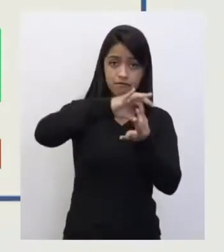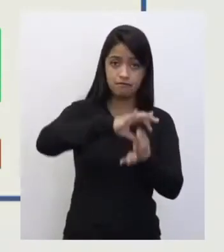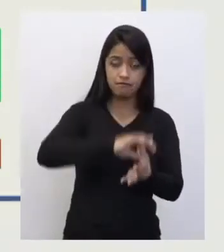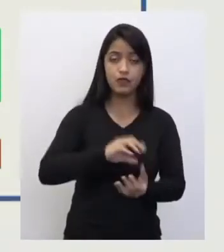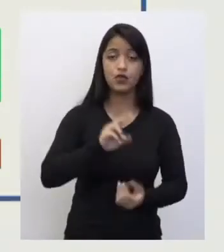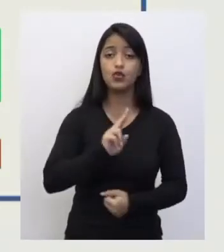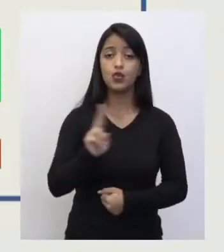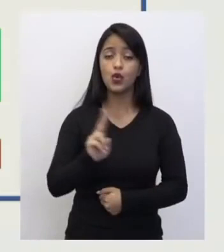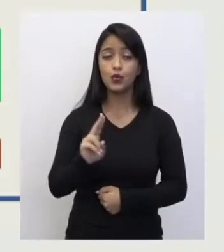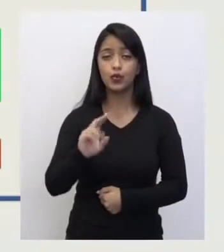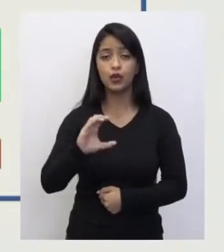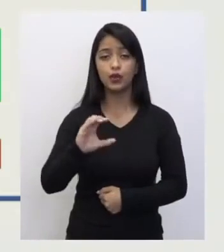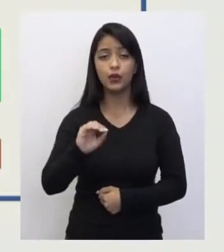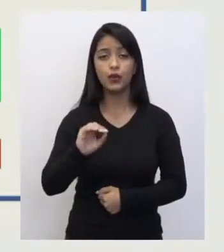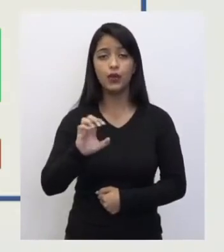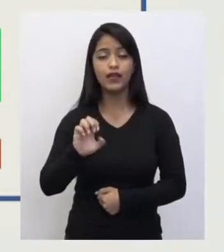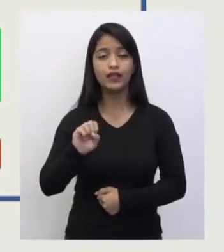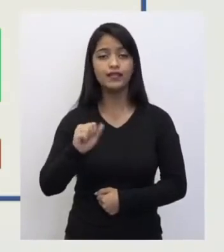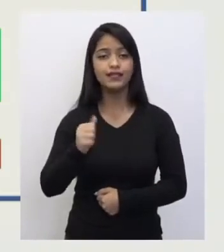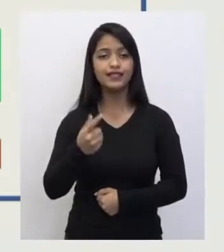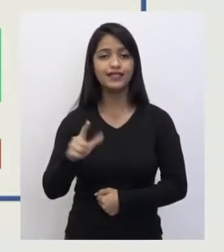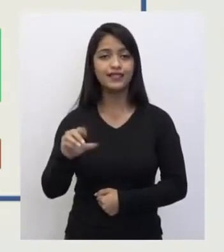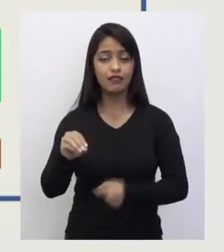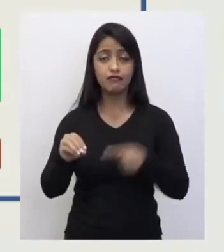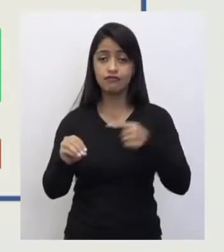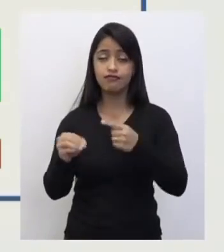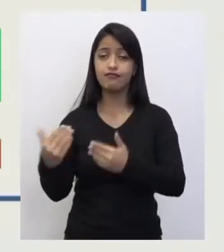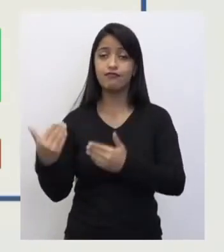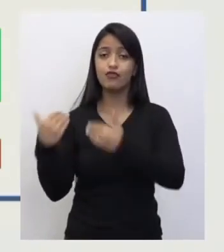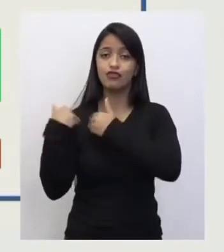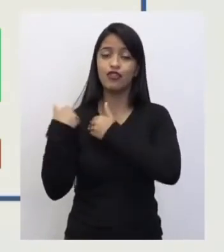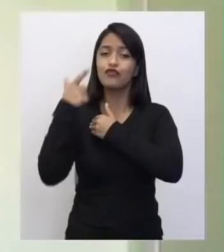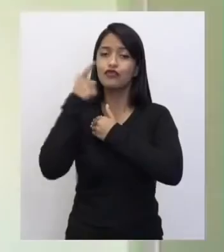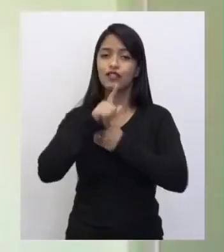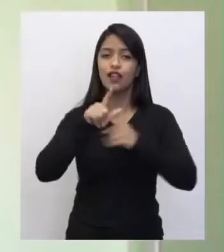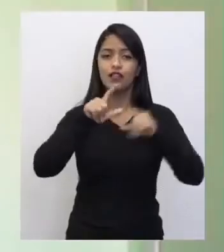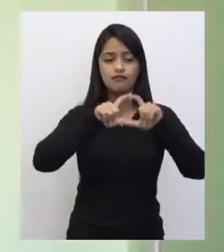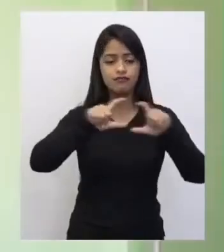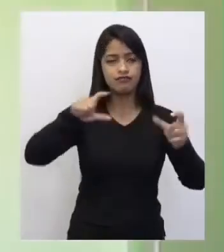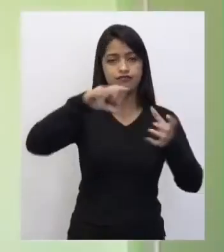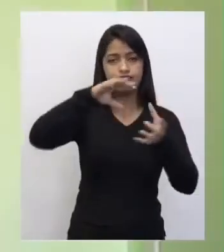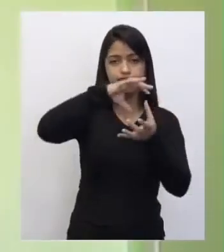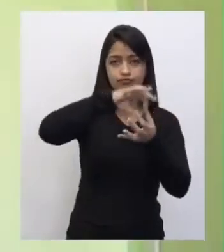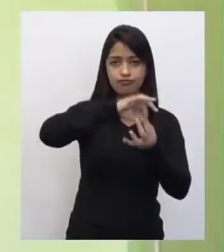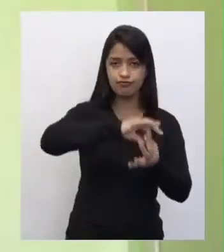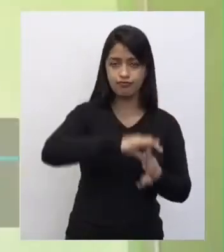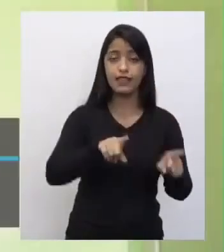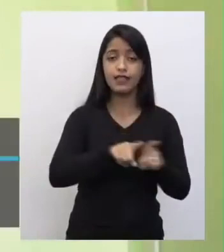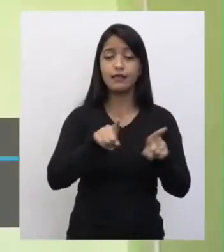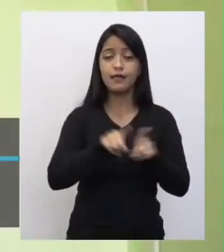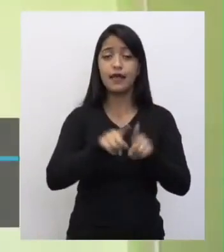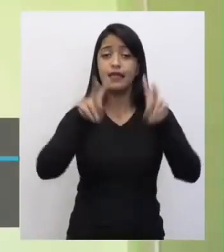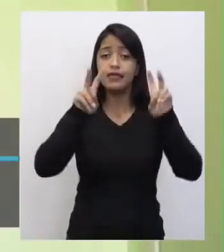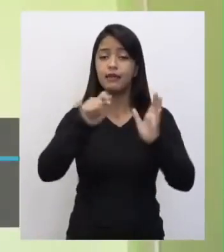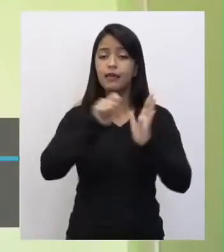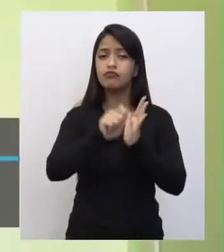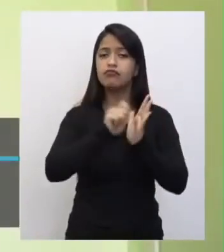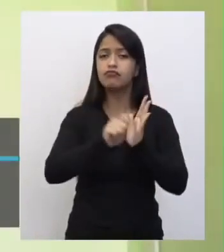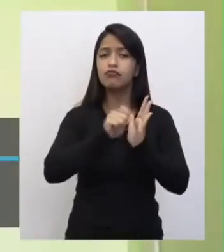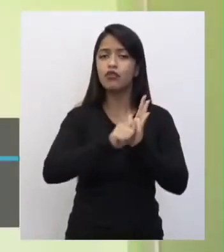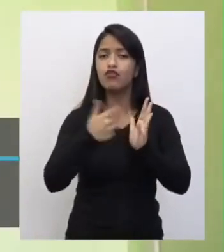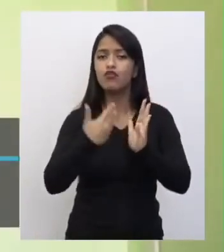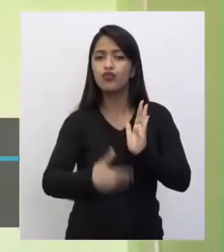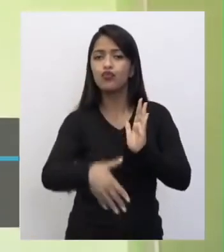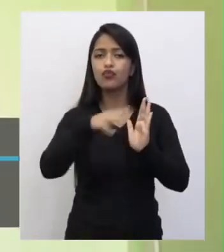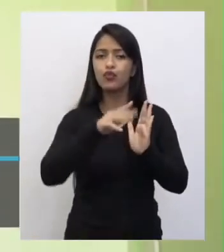textual que favorece a progressão temática. Então, pessoal, um texto, né, a